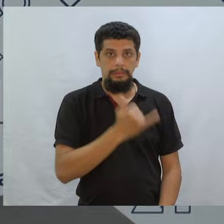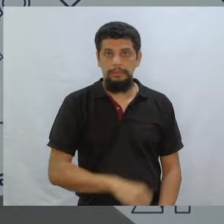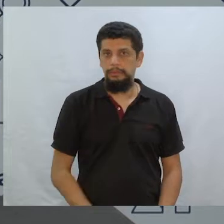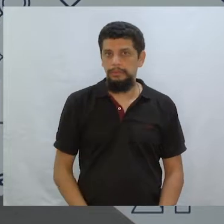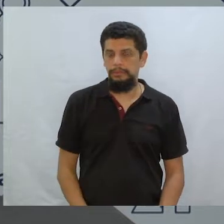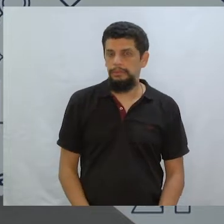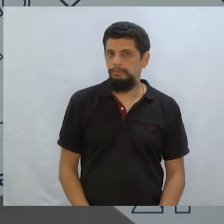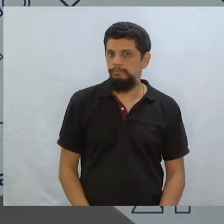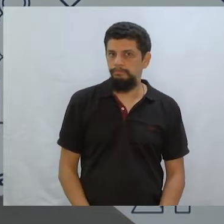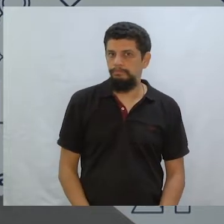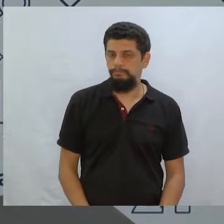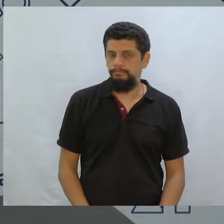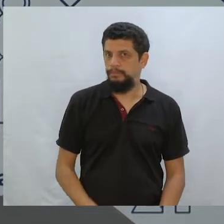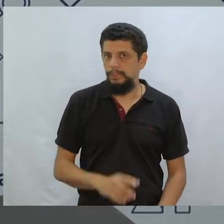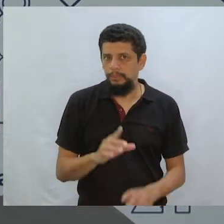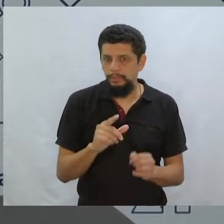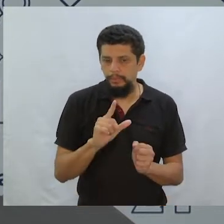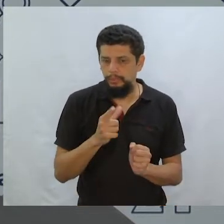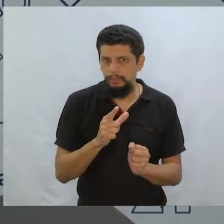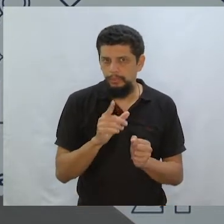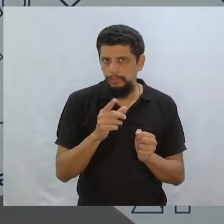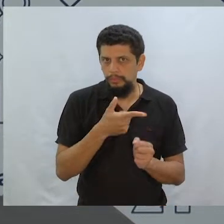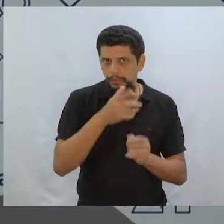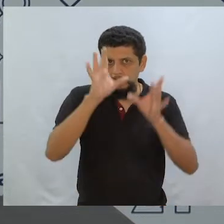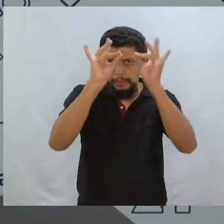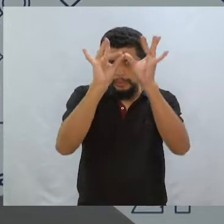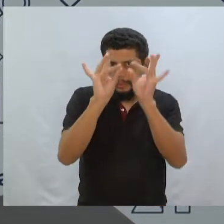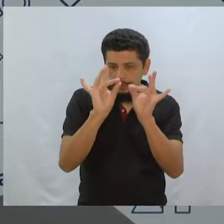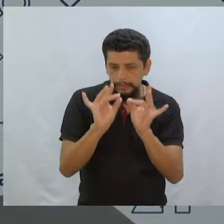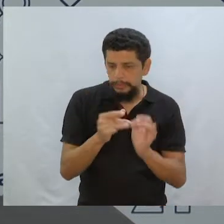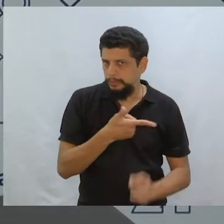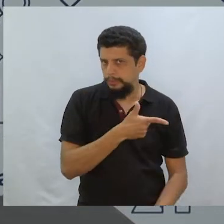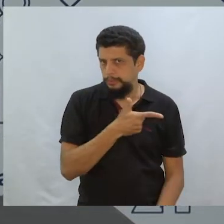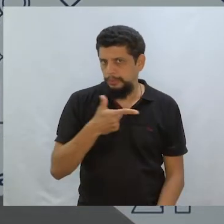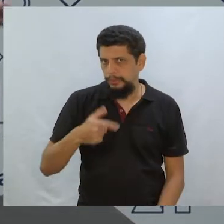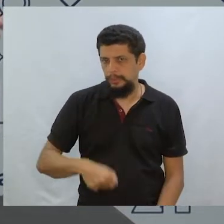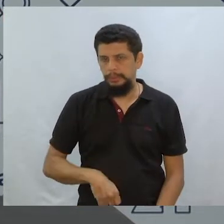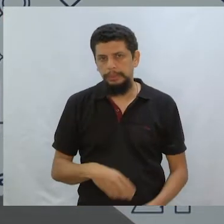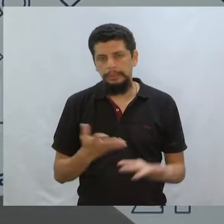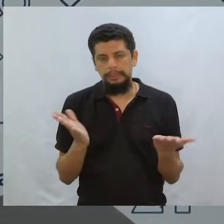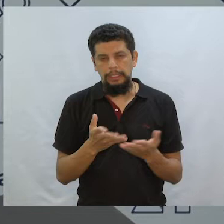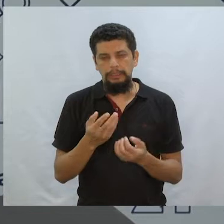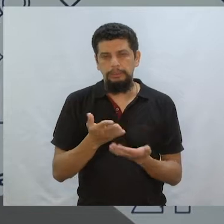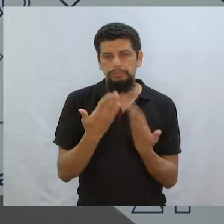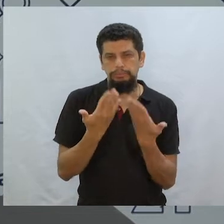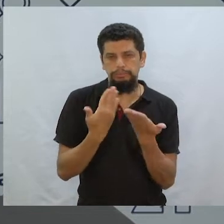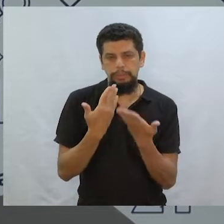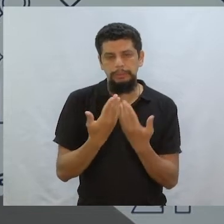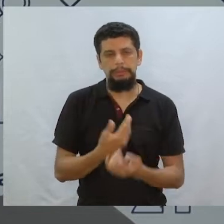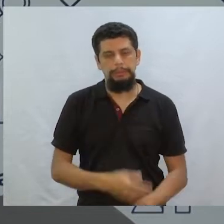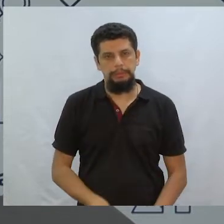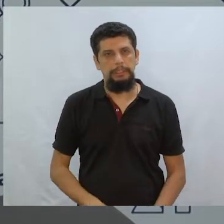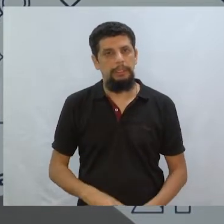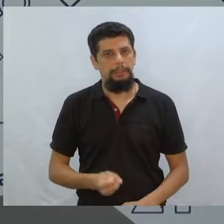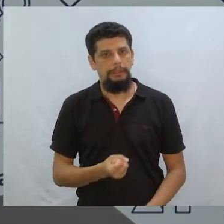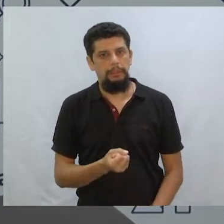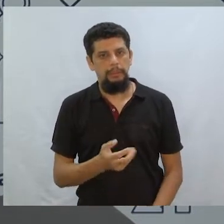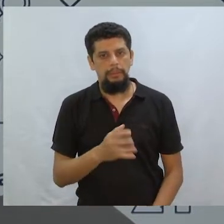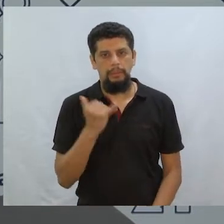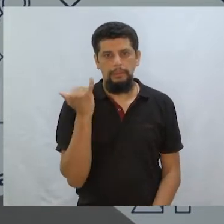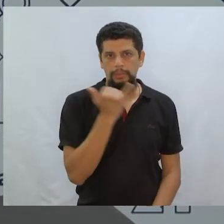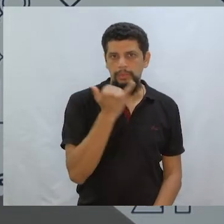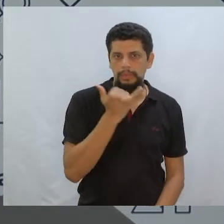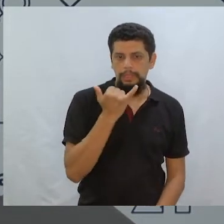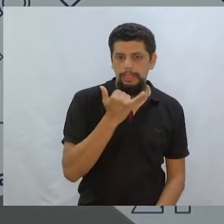não vai trazer esses detalhes para vocês lembram nós estamos falando disso já há alguns dias então o